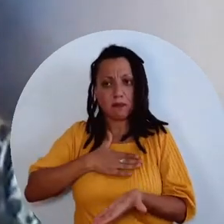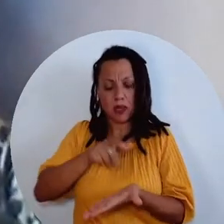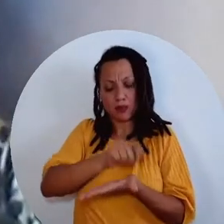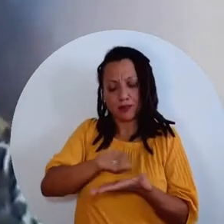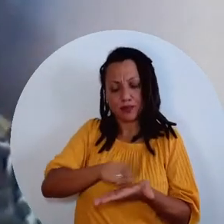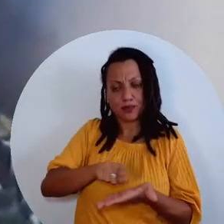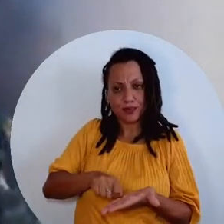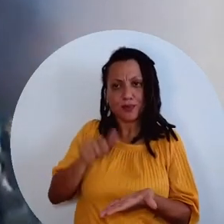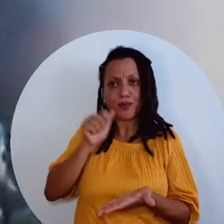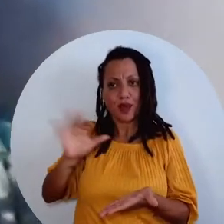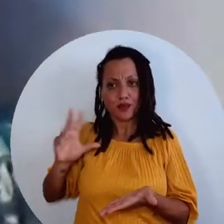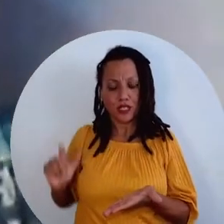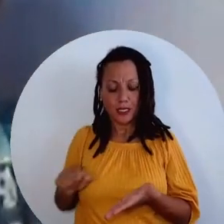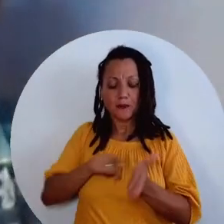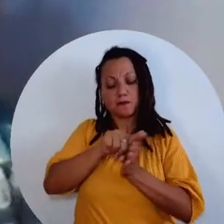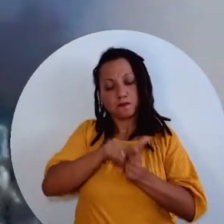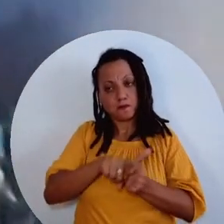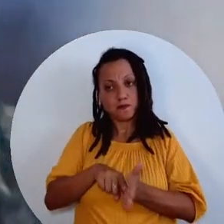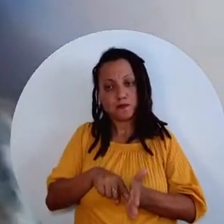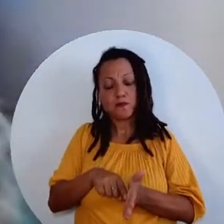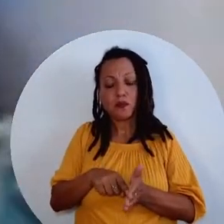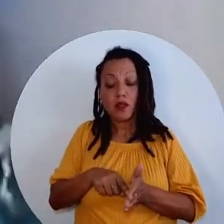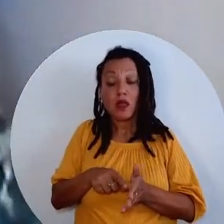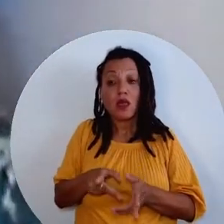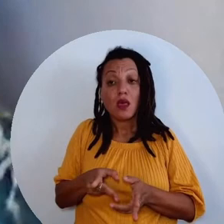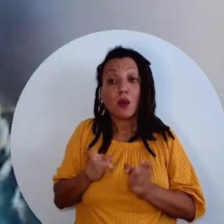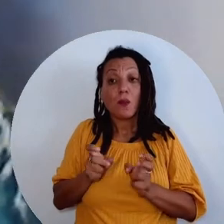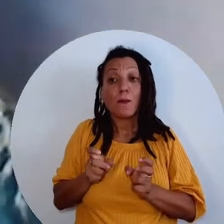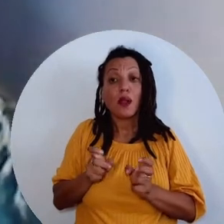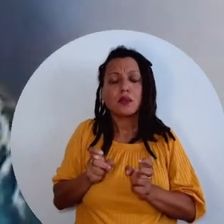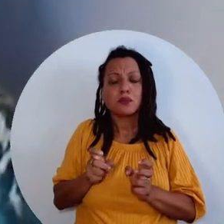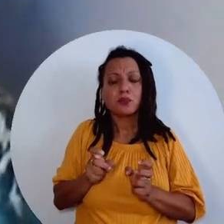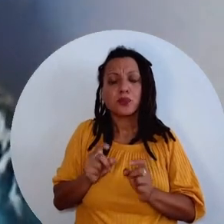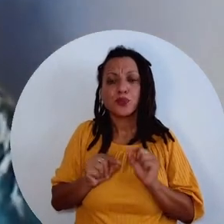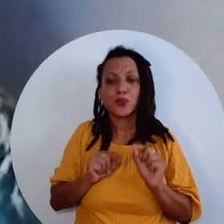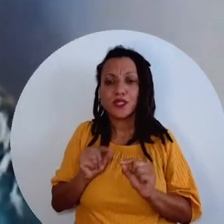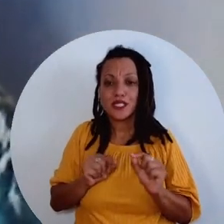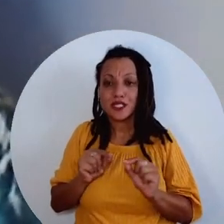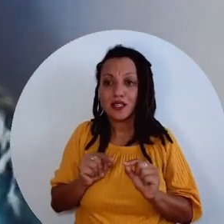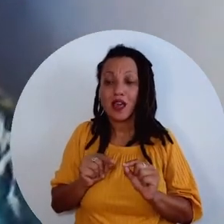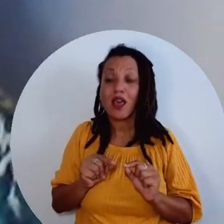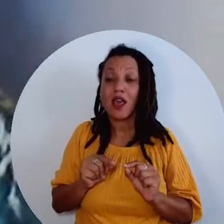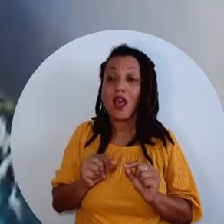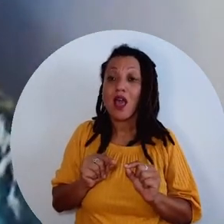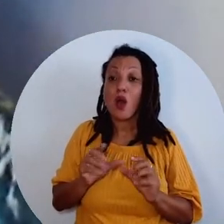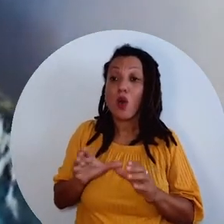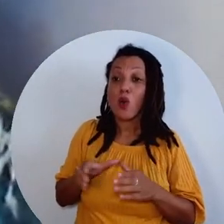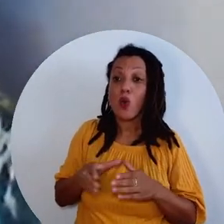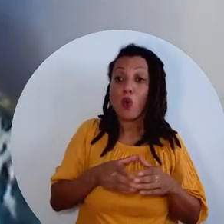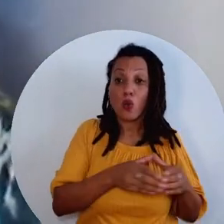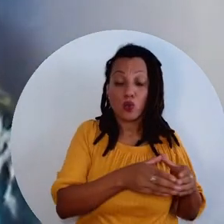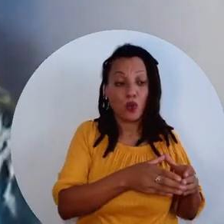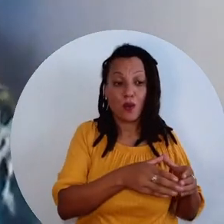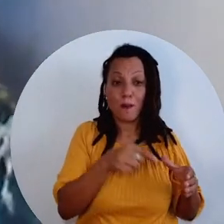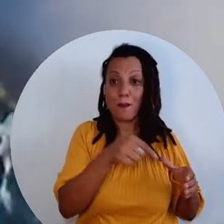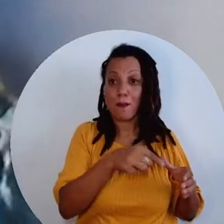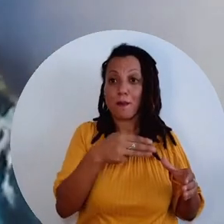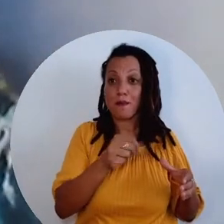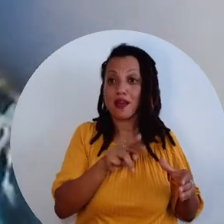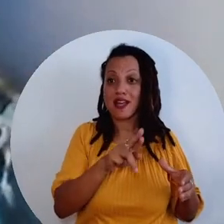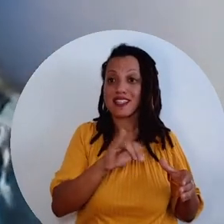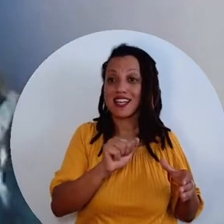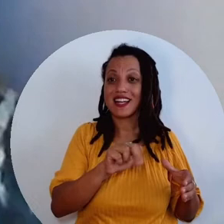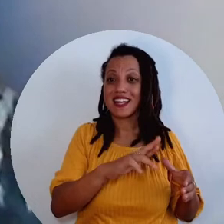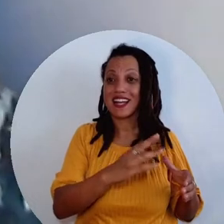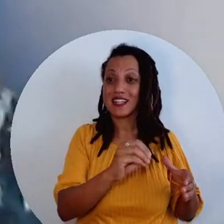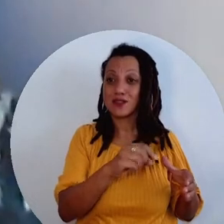milismo africano. A gente percebe que o conjunto civilizatório que tem esse matriarcado, ele vai se tornar